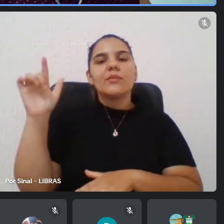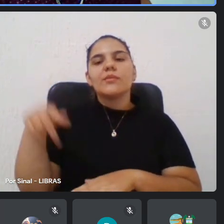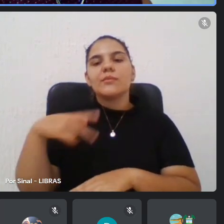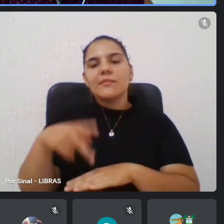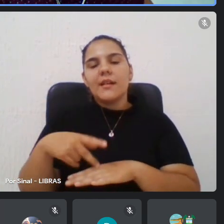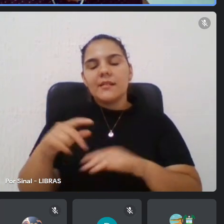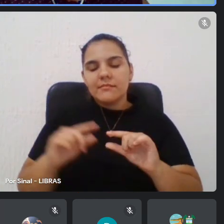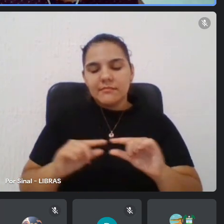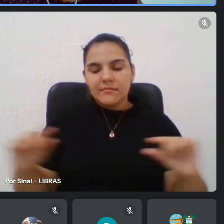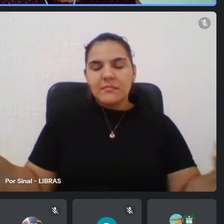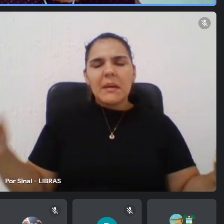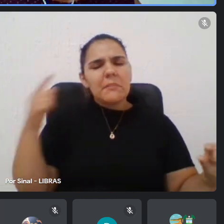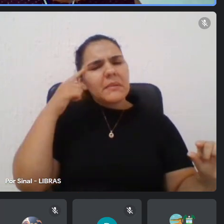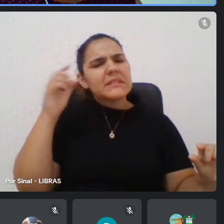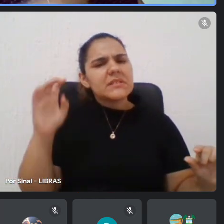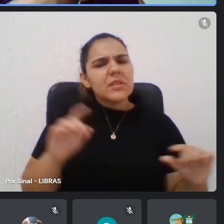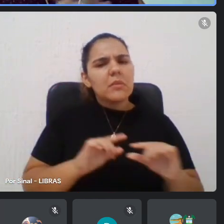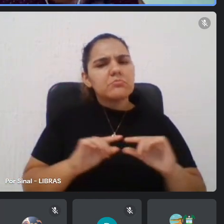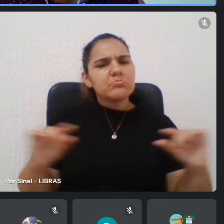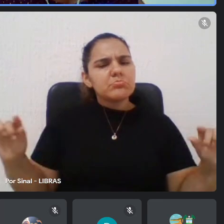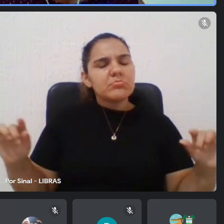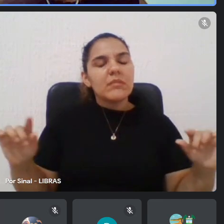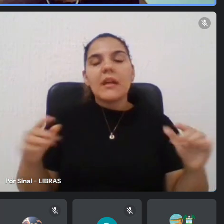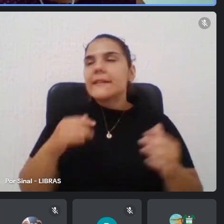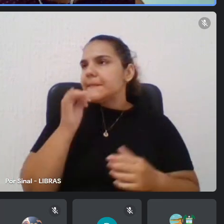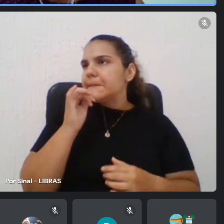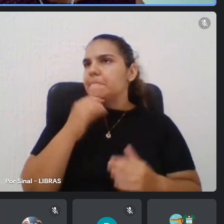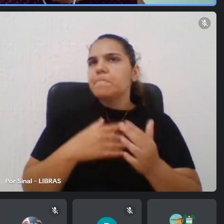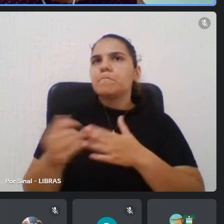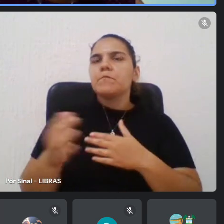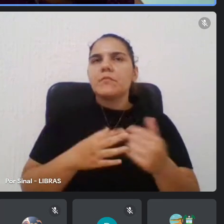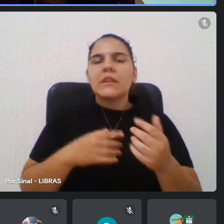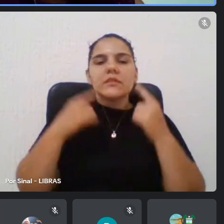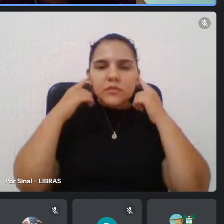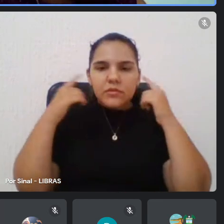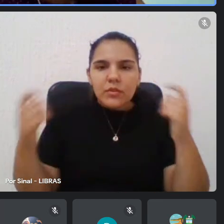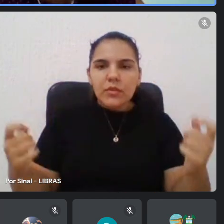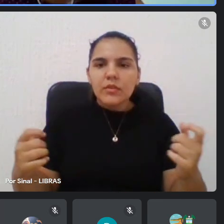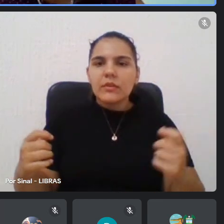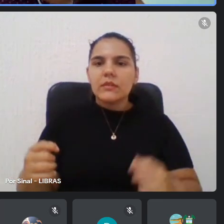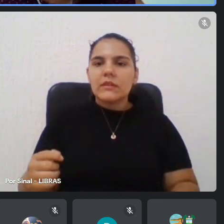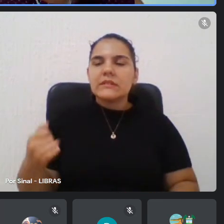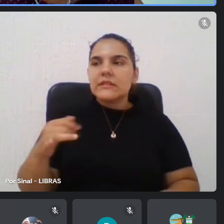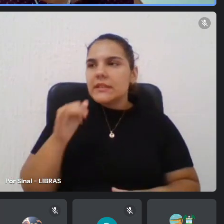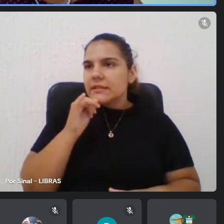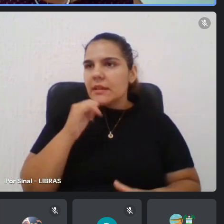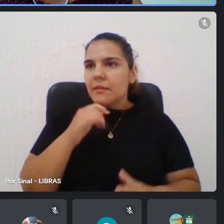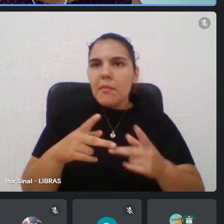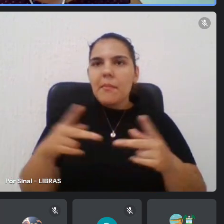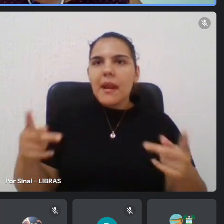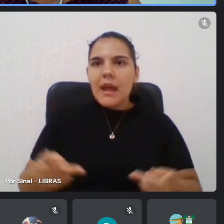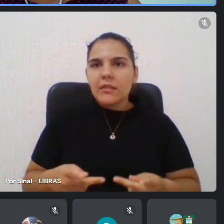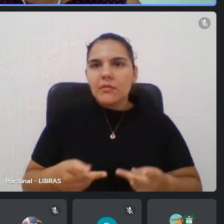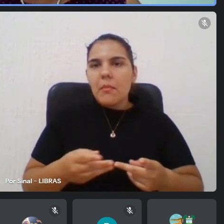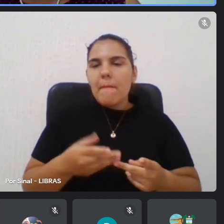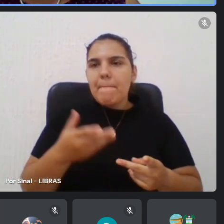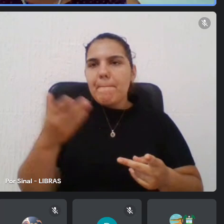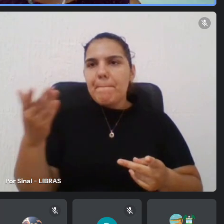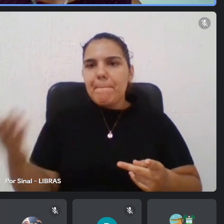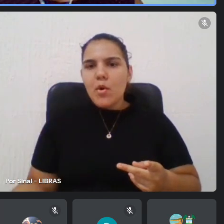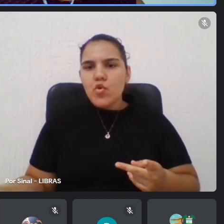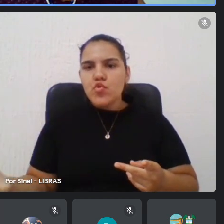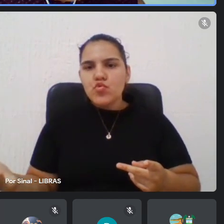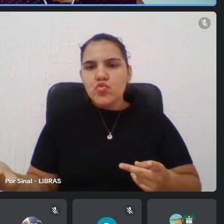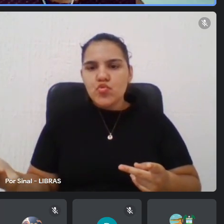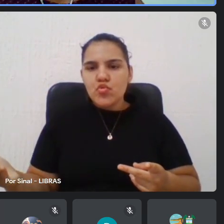descritiva, ela não é só para diálogo, é para qualquer som. Um prato que cai, vai aparecer lá a descrição que um prato caiu no chão com força.